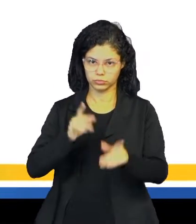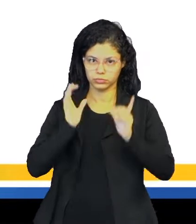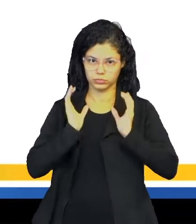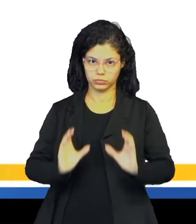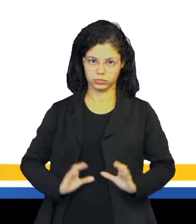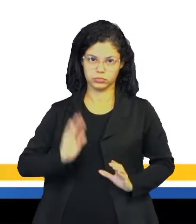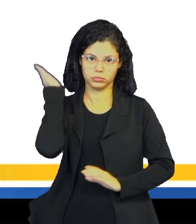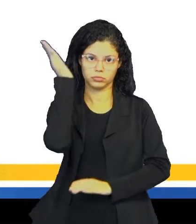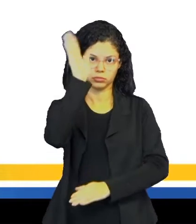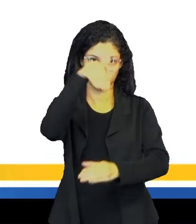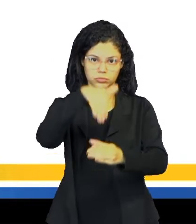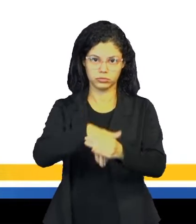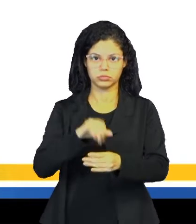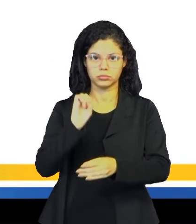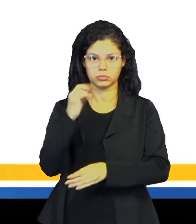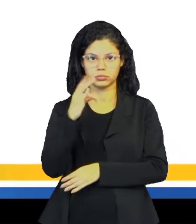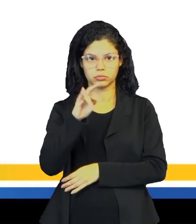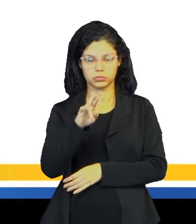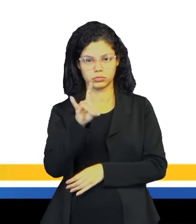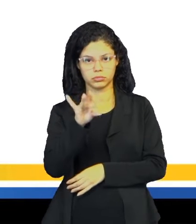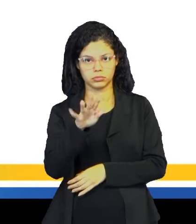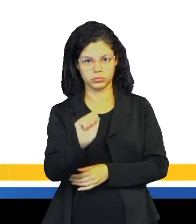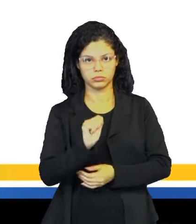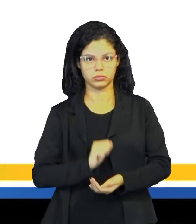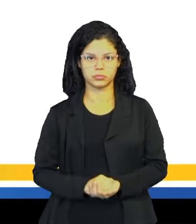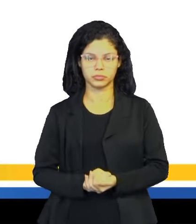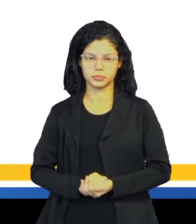eleições diretas ou indiretas.